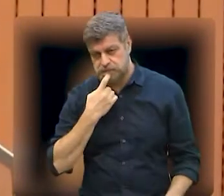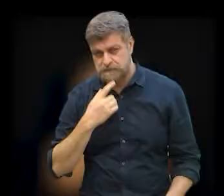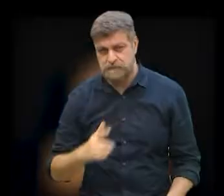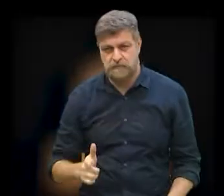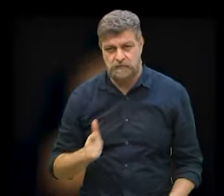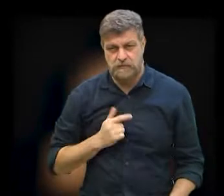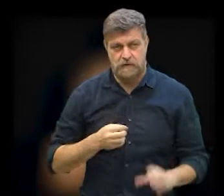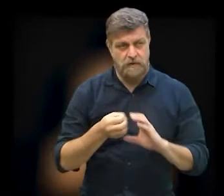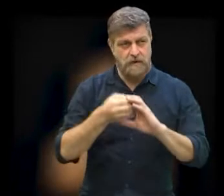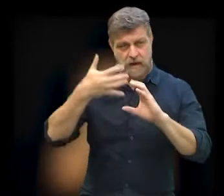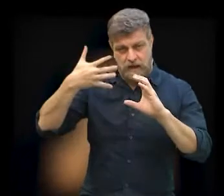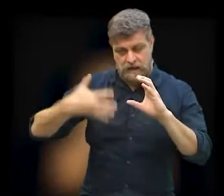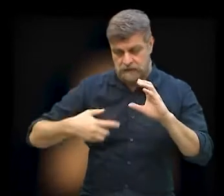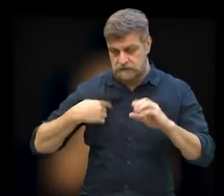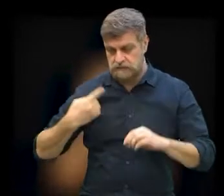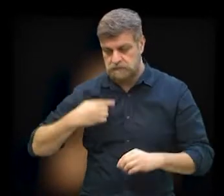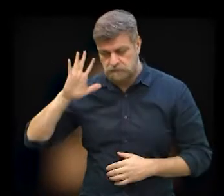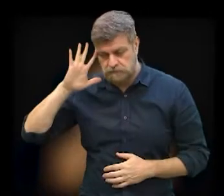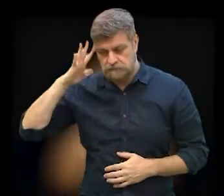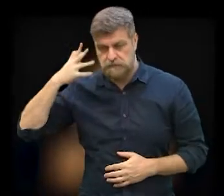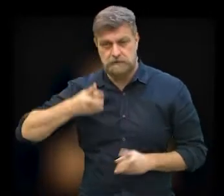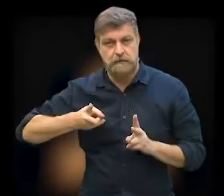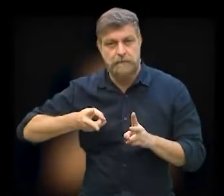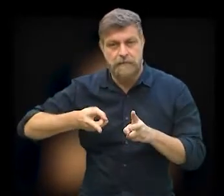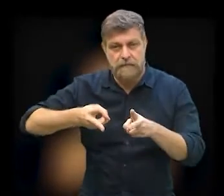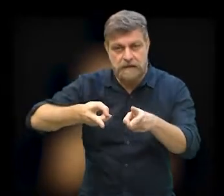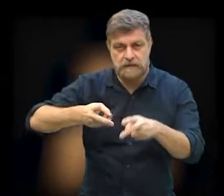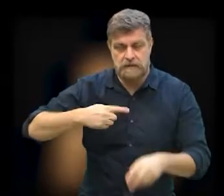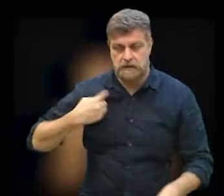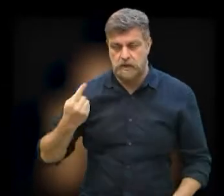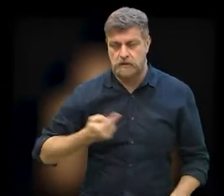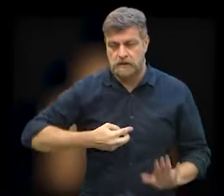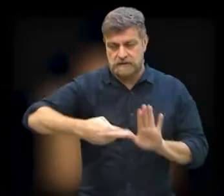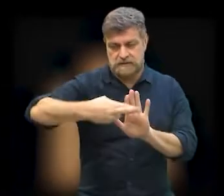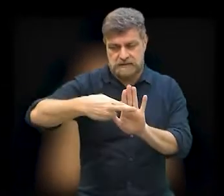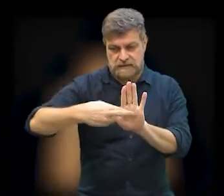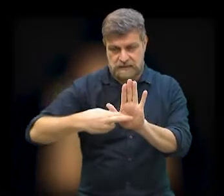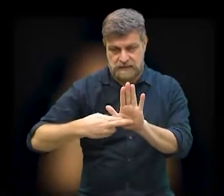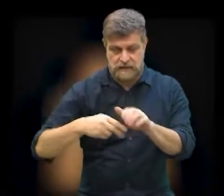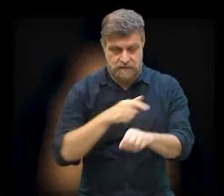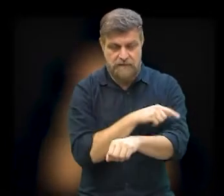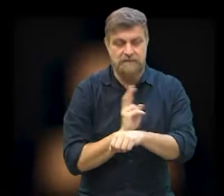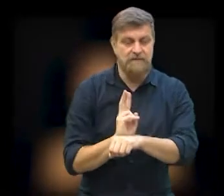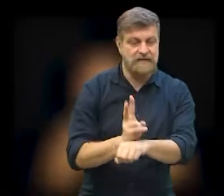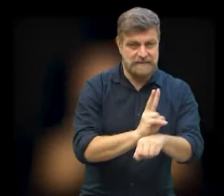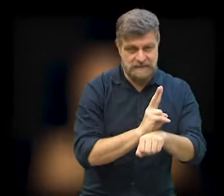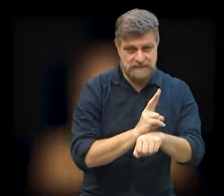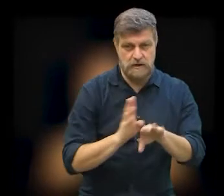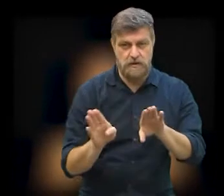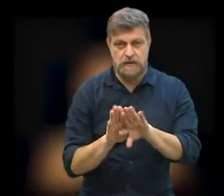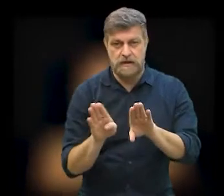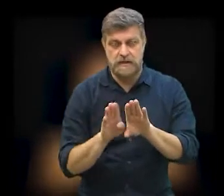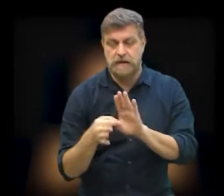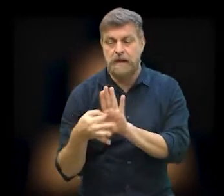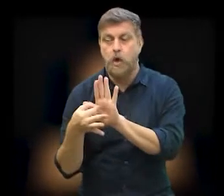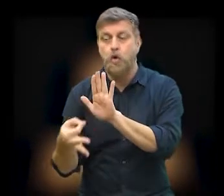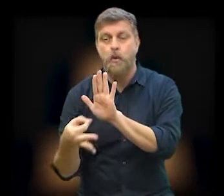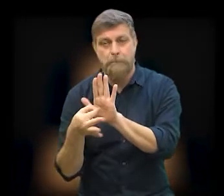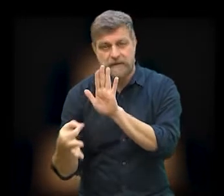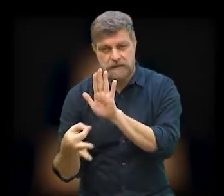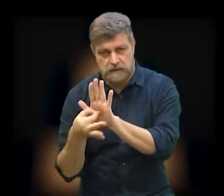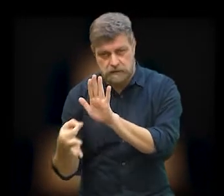com caráter deliberativo, permanente, normativo, fiscalizador e